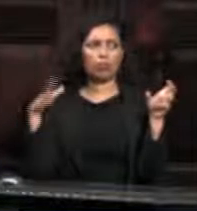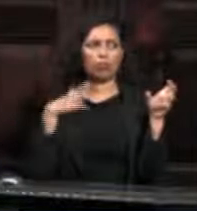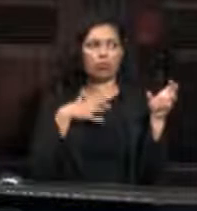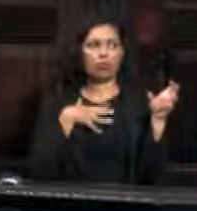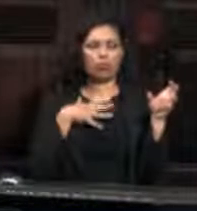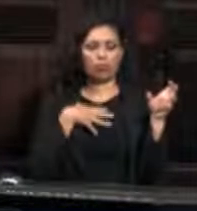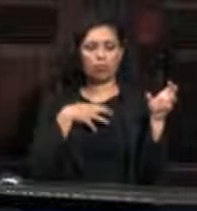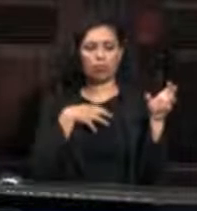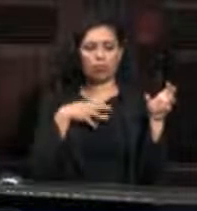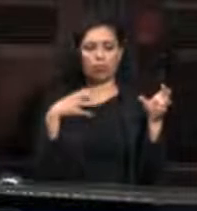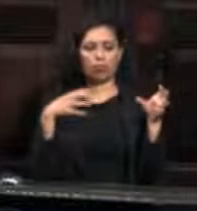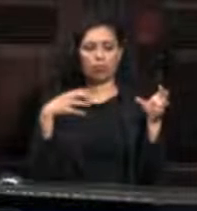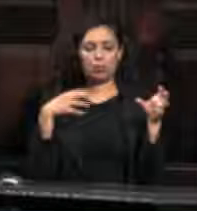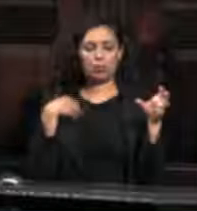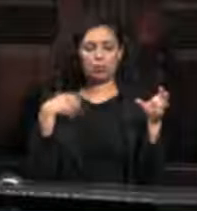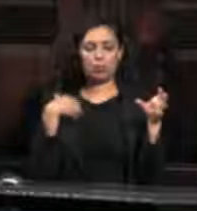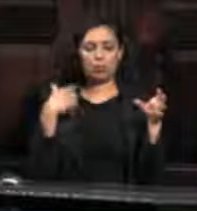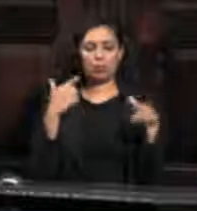esteve envolvido,